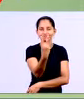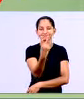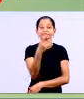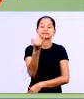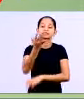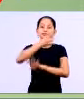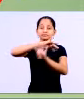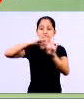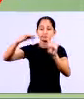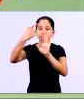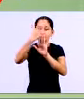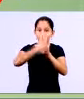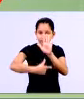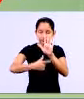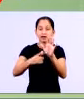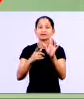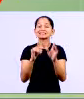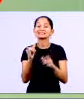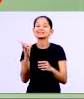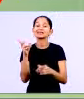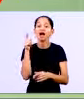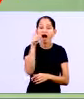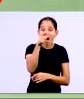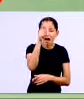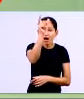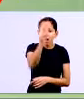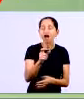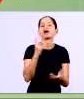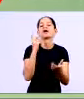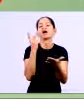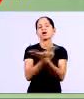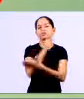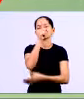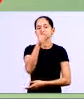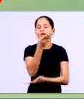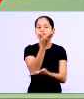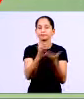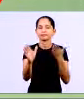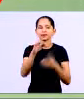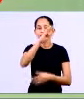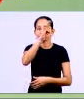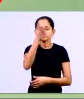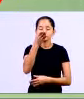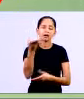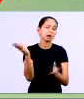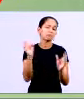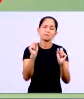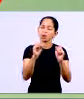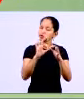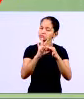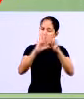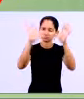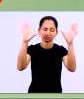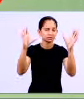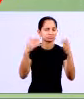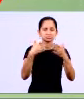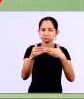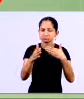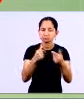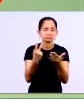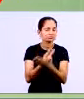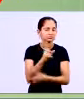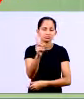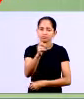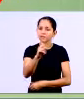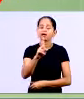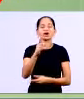e oi caírem justamente na dezena, perde o acento. De olho fechado, vocês podem ter certeza que